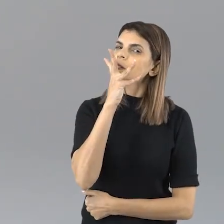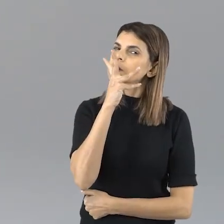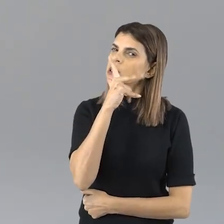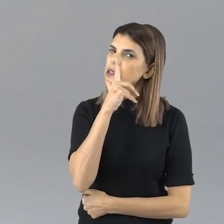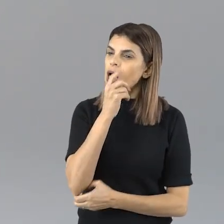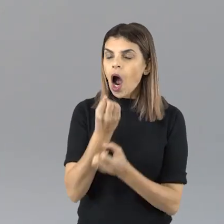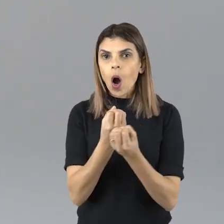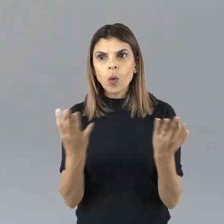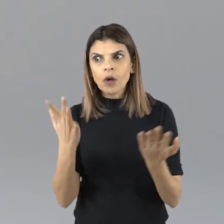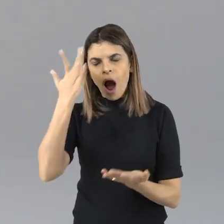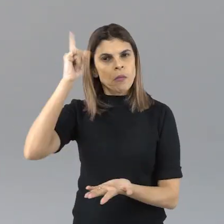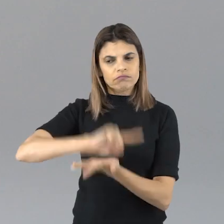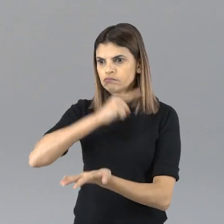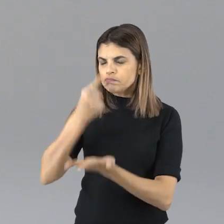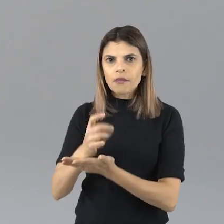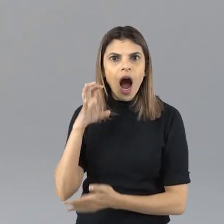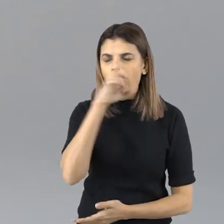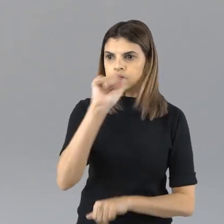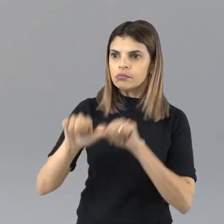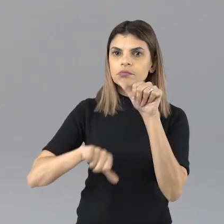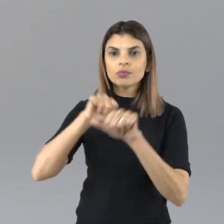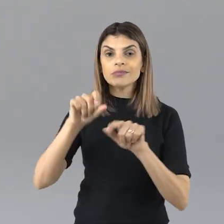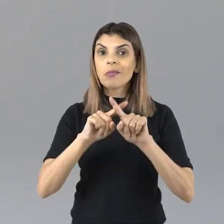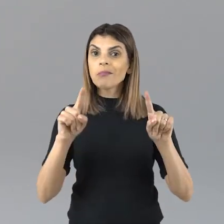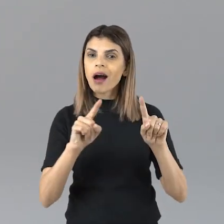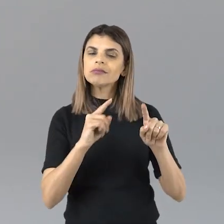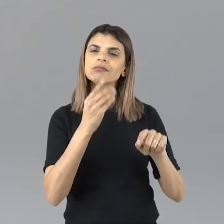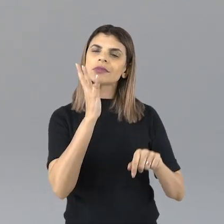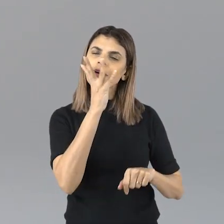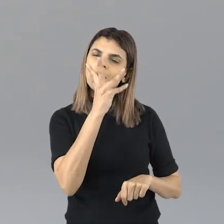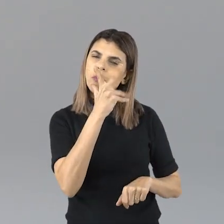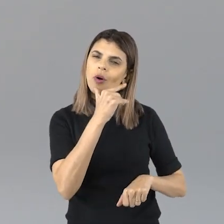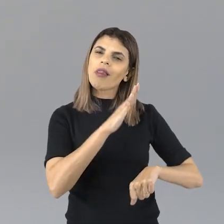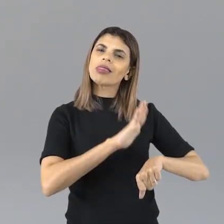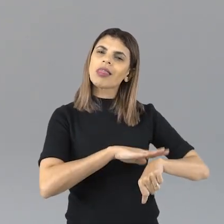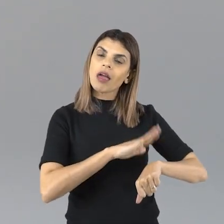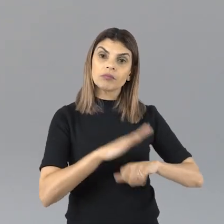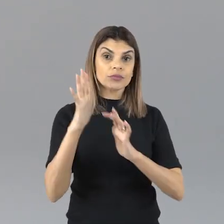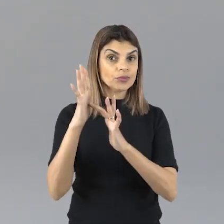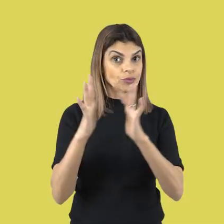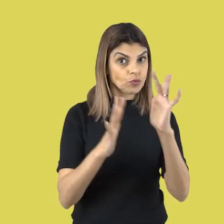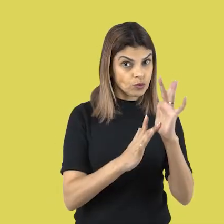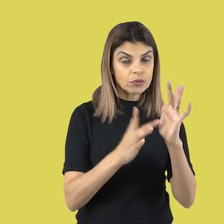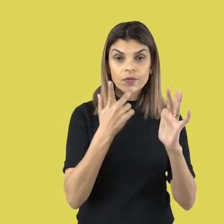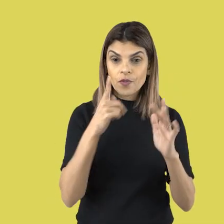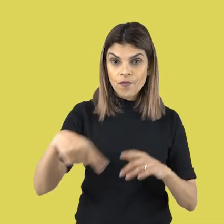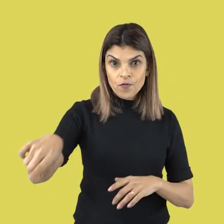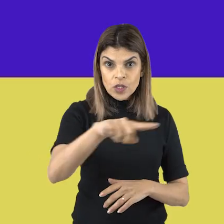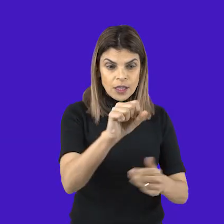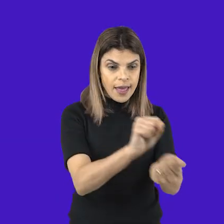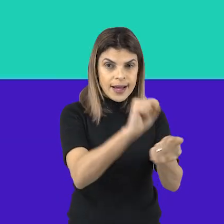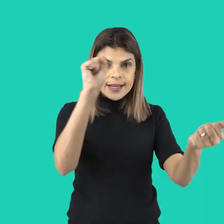processo de longo prazo. Algumas coisas mudam da noite para o dia, mas muitas das mudanças de que falamos acontecem com o tempo. Jesus